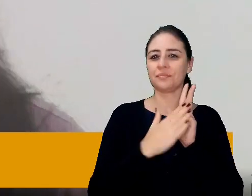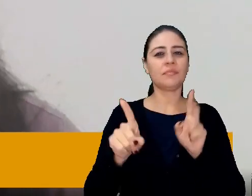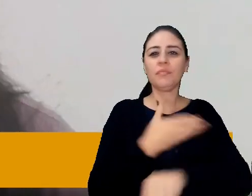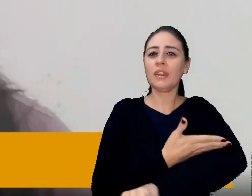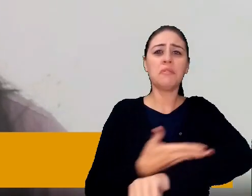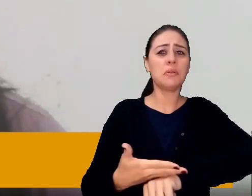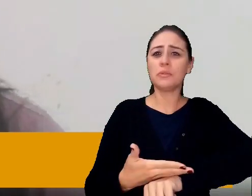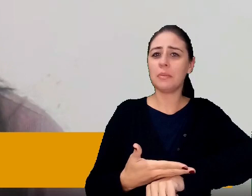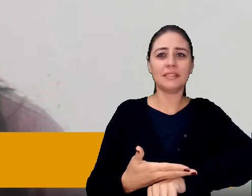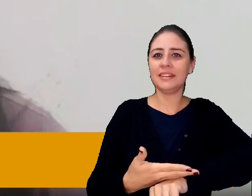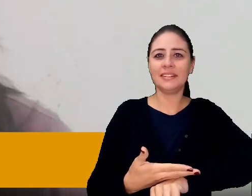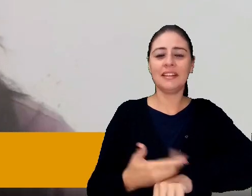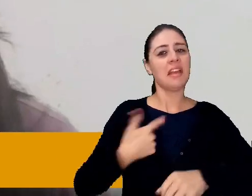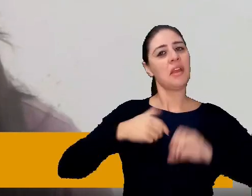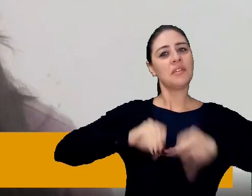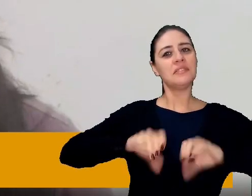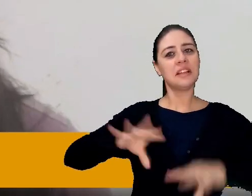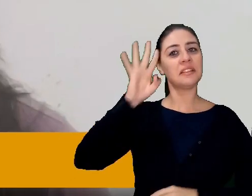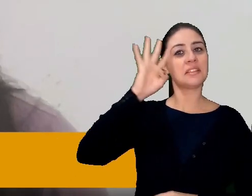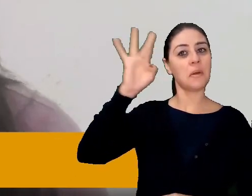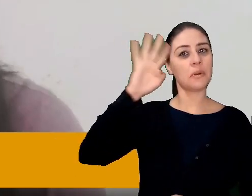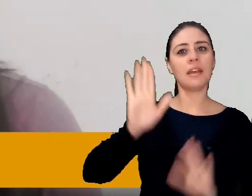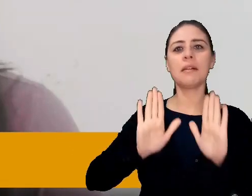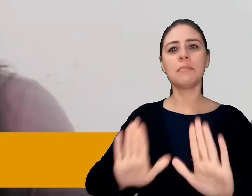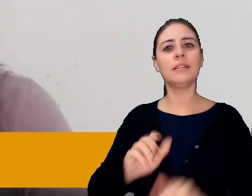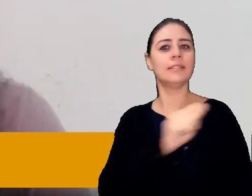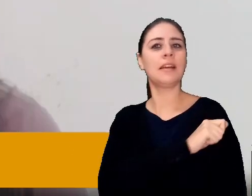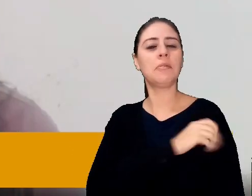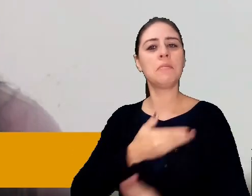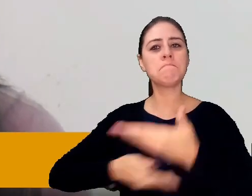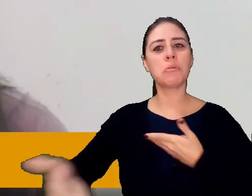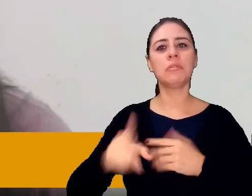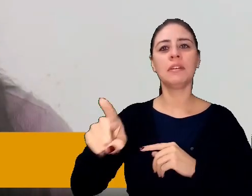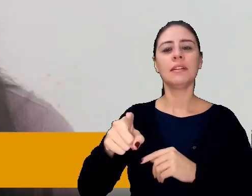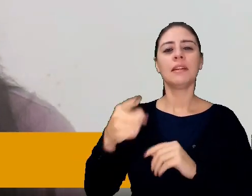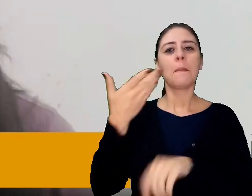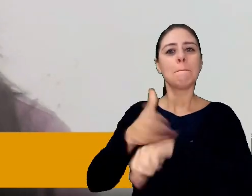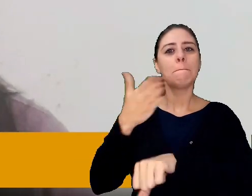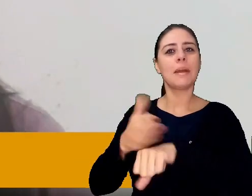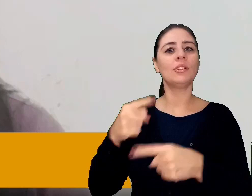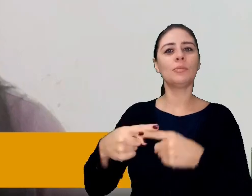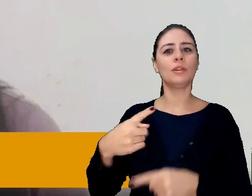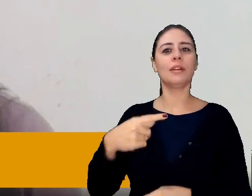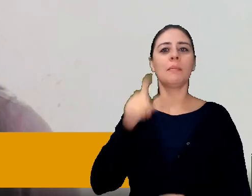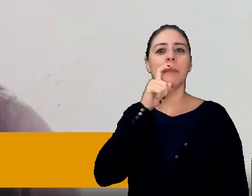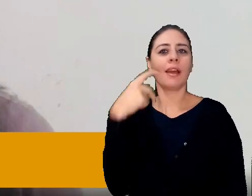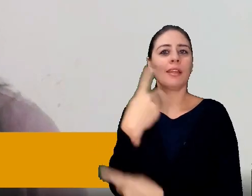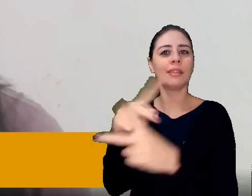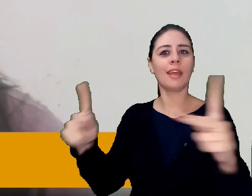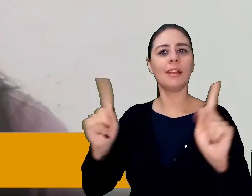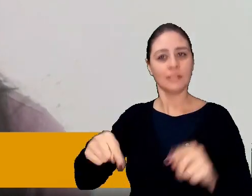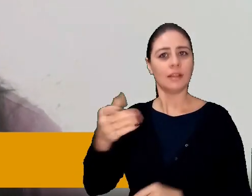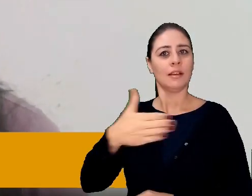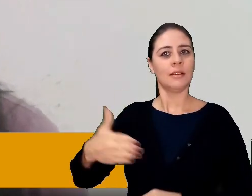porque eu estava ensinando na teoria, mas eles estavam querendo me ensinar na prática, porque eles eram filhos de pescadores. Então, ela sempre falou isso